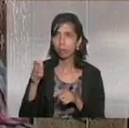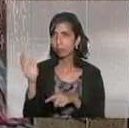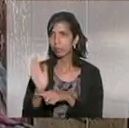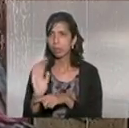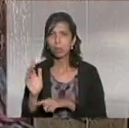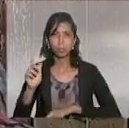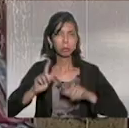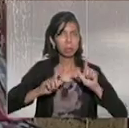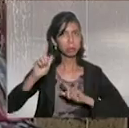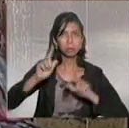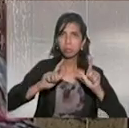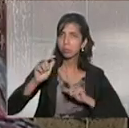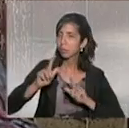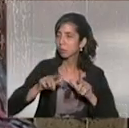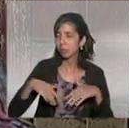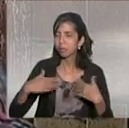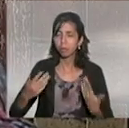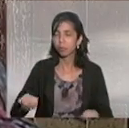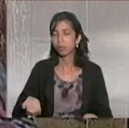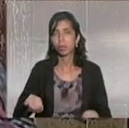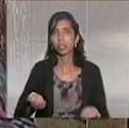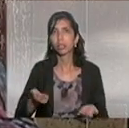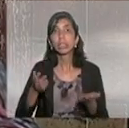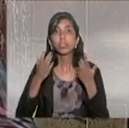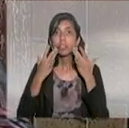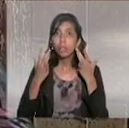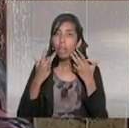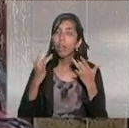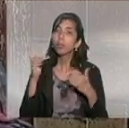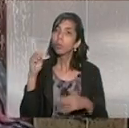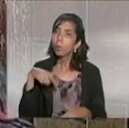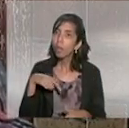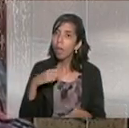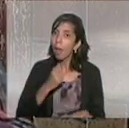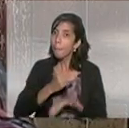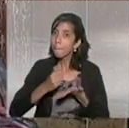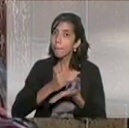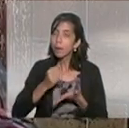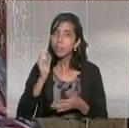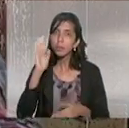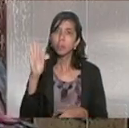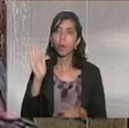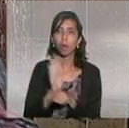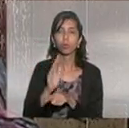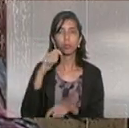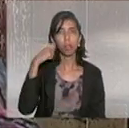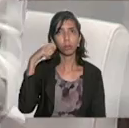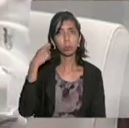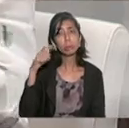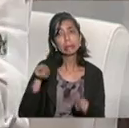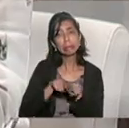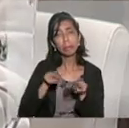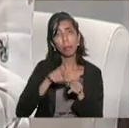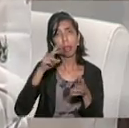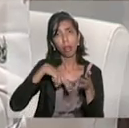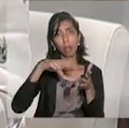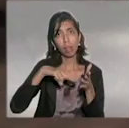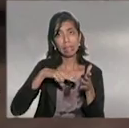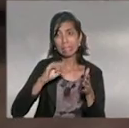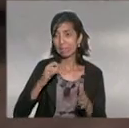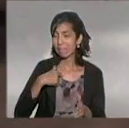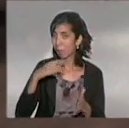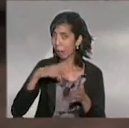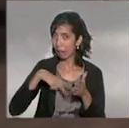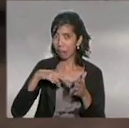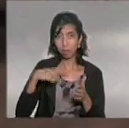lugar. Você vai ao cinema, você vai à televisão, você vai... Enfim, o teatro é a base do ator, né? Há quem diga que não. E a leitura, né? Se você